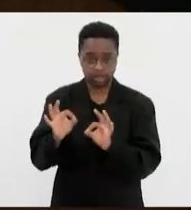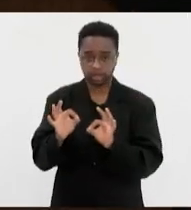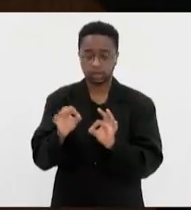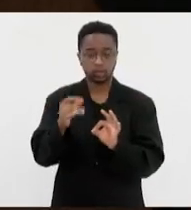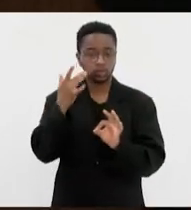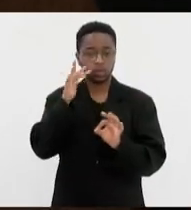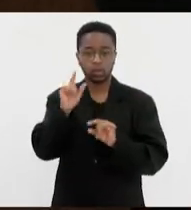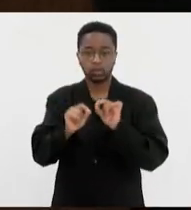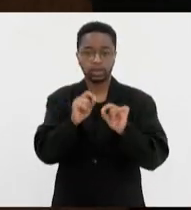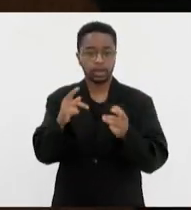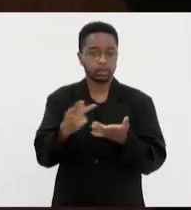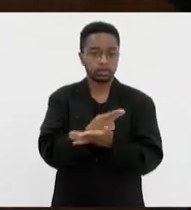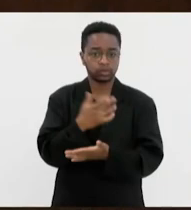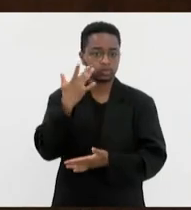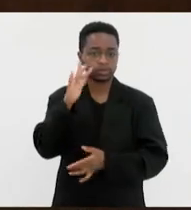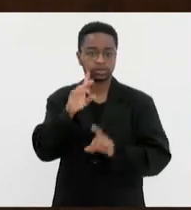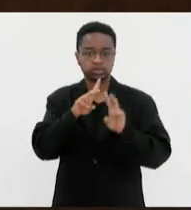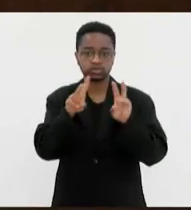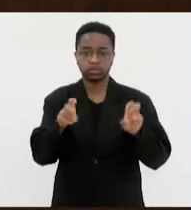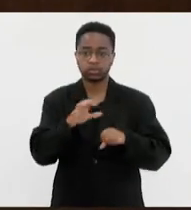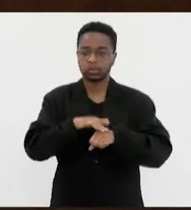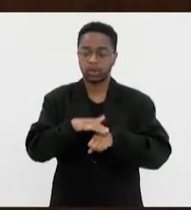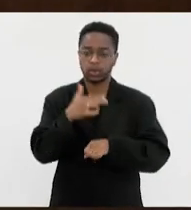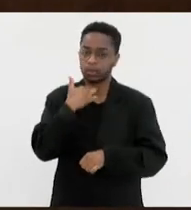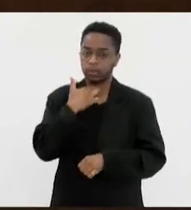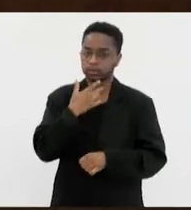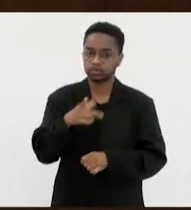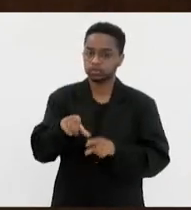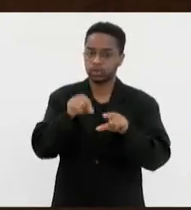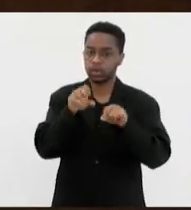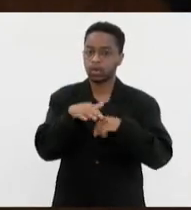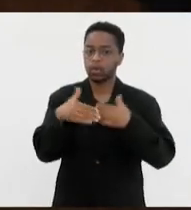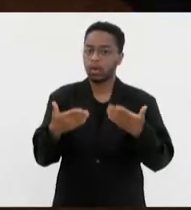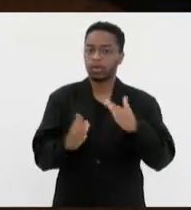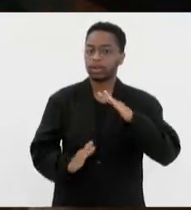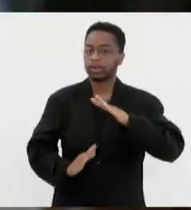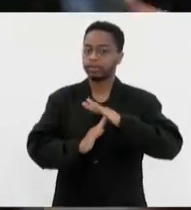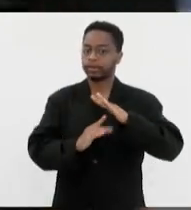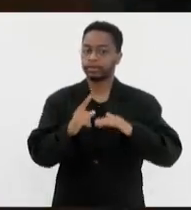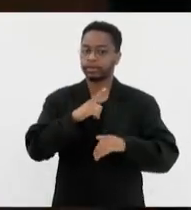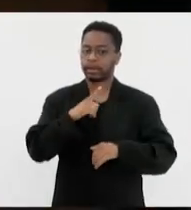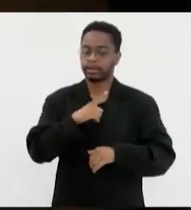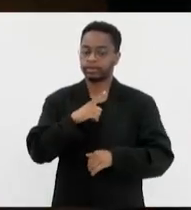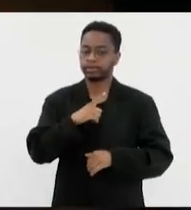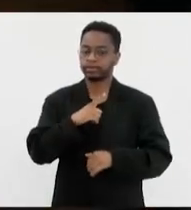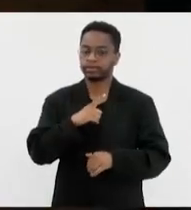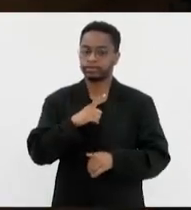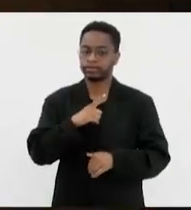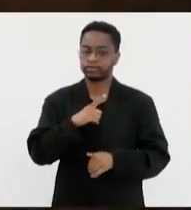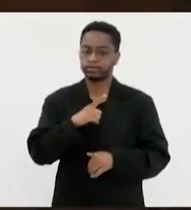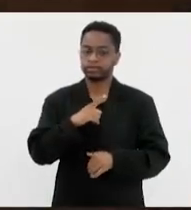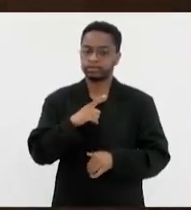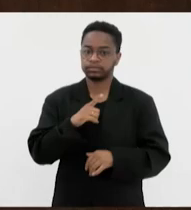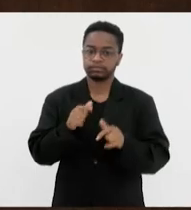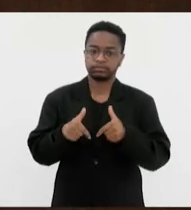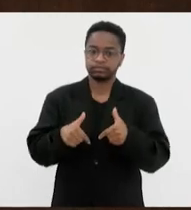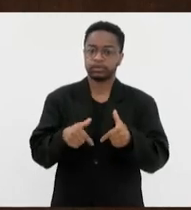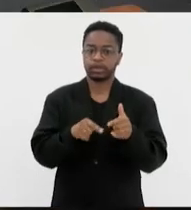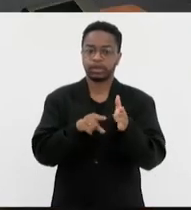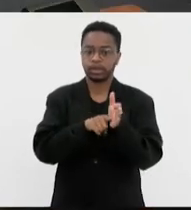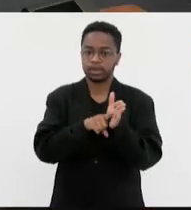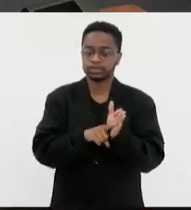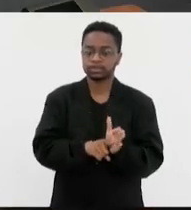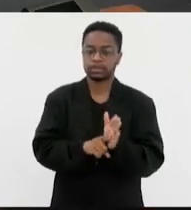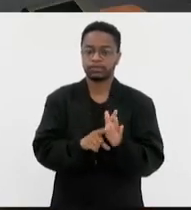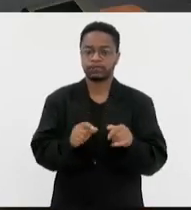sabe do que está acontecendo da doença, escolher quanto tempo ele tem ou não para poder fazer o seu exame. Tá